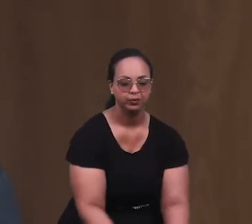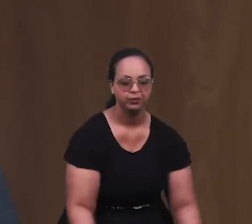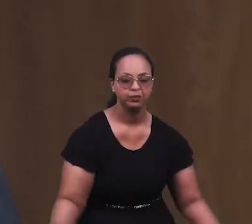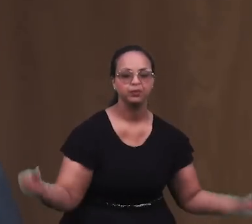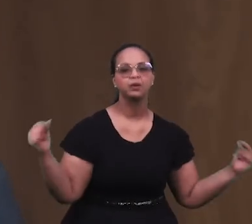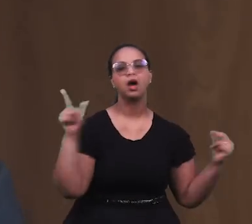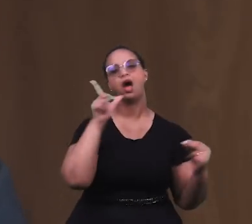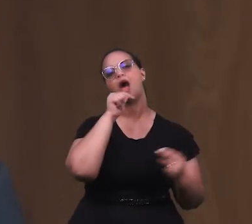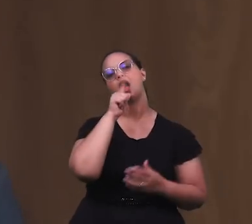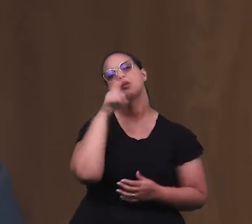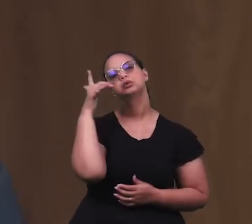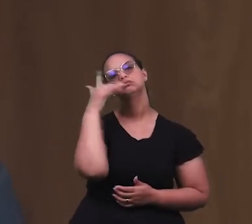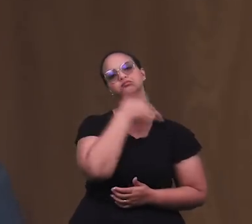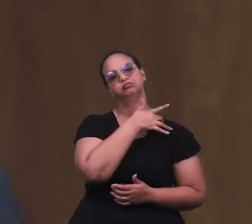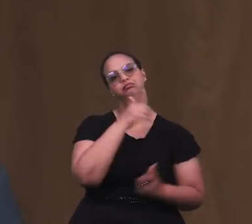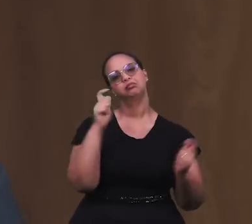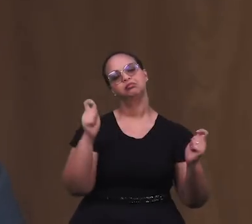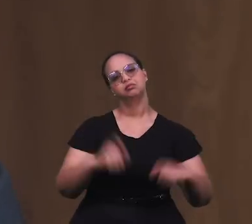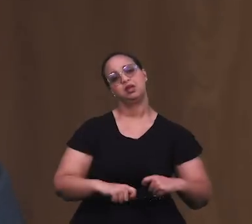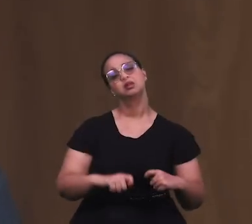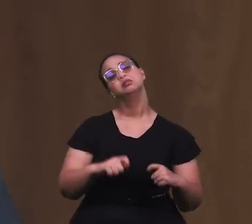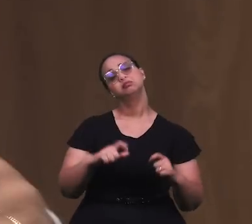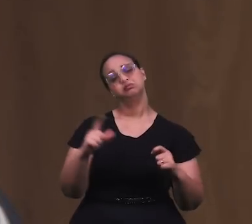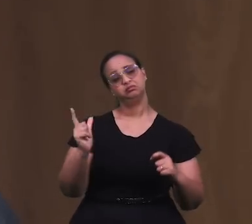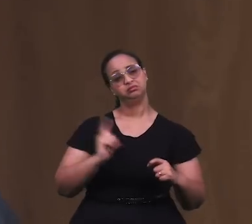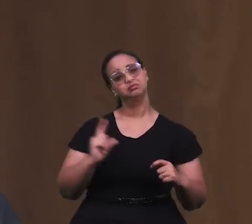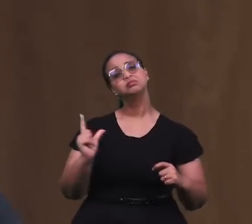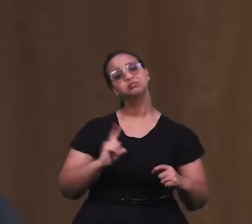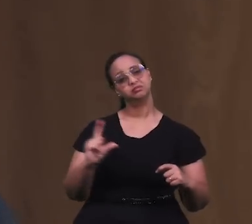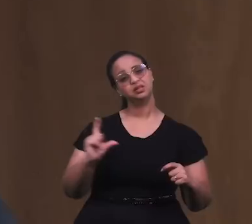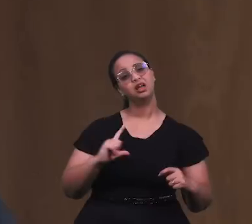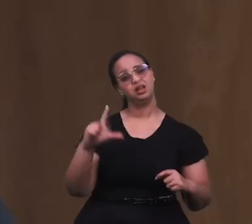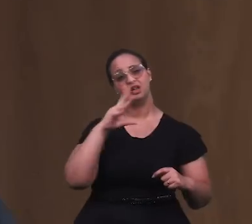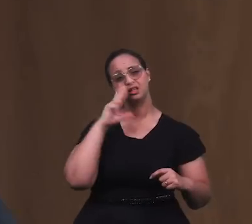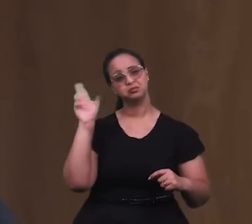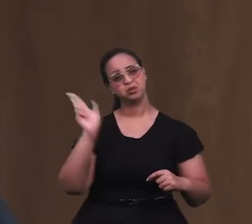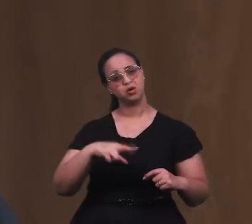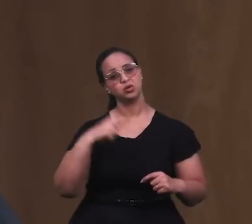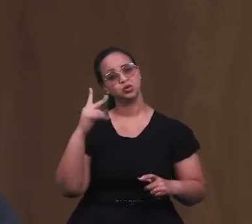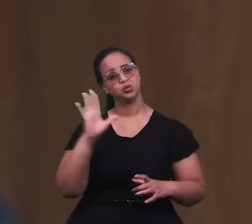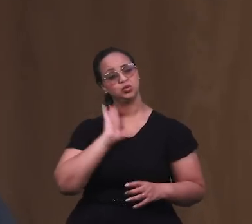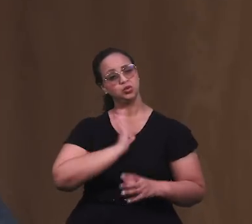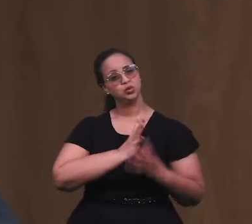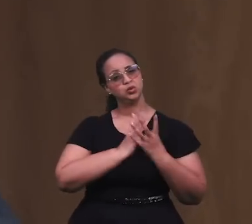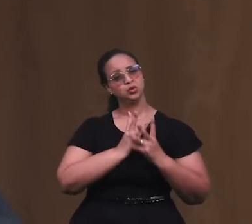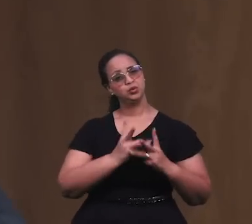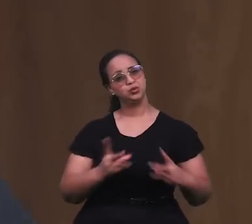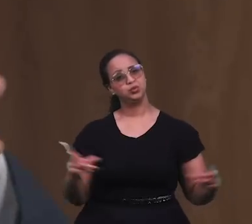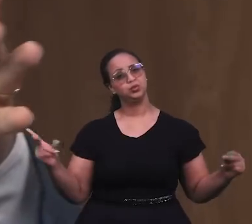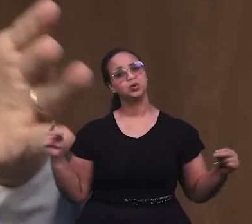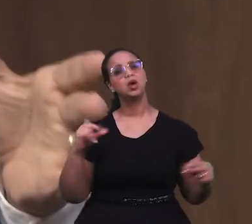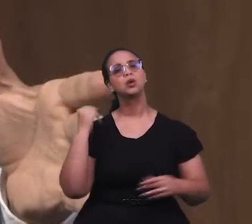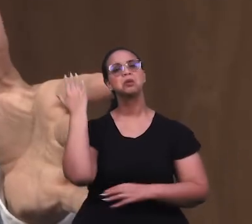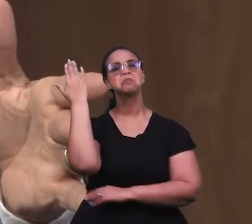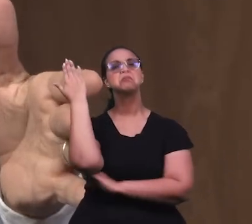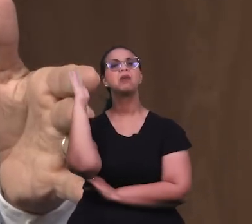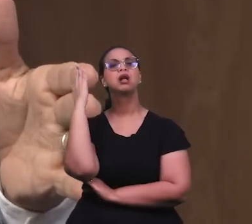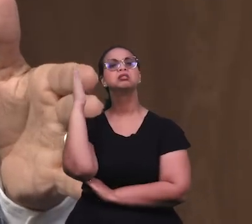Ou seja, existe uma solução para tirar essa amargura do coração. Essa solução é o